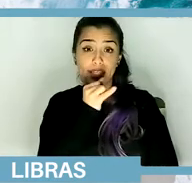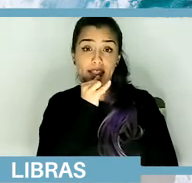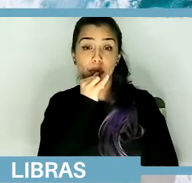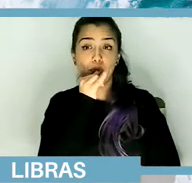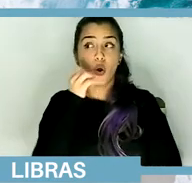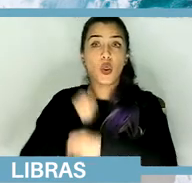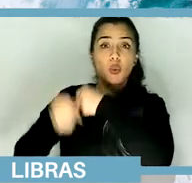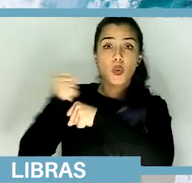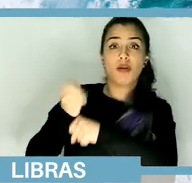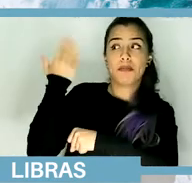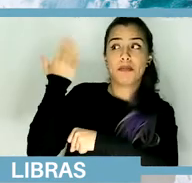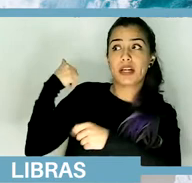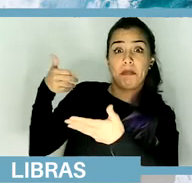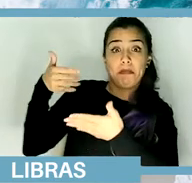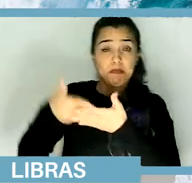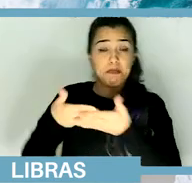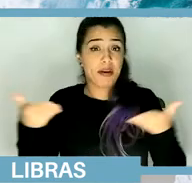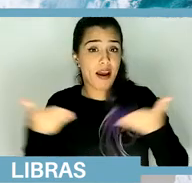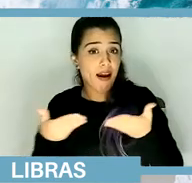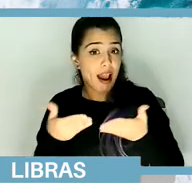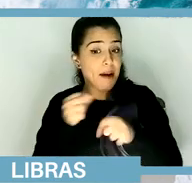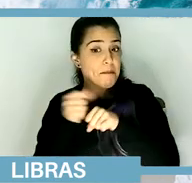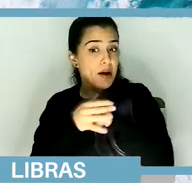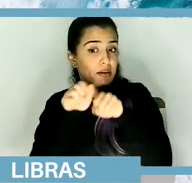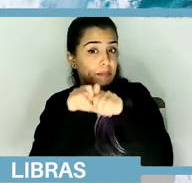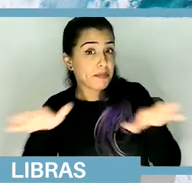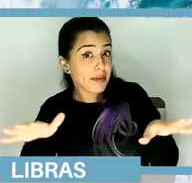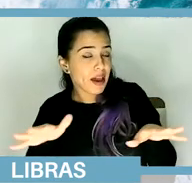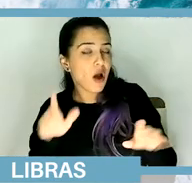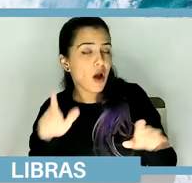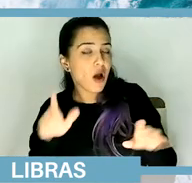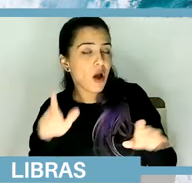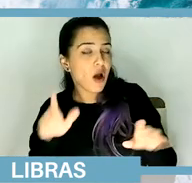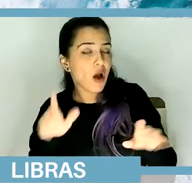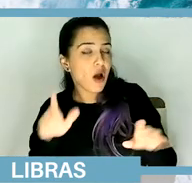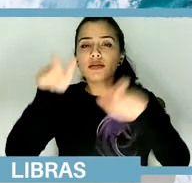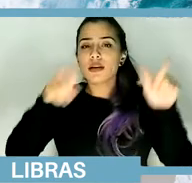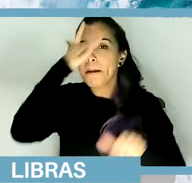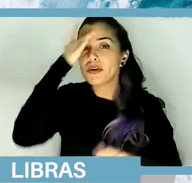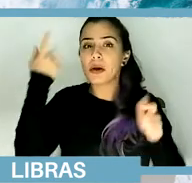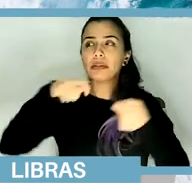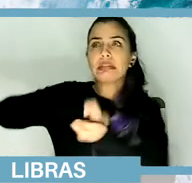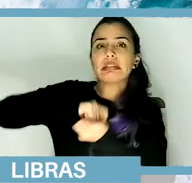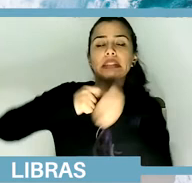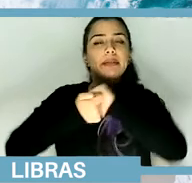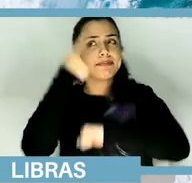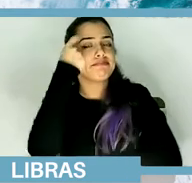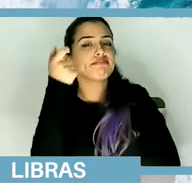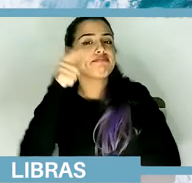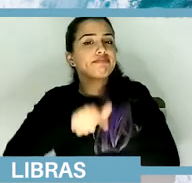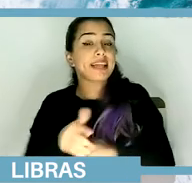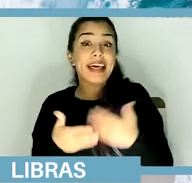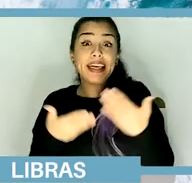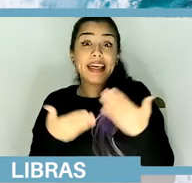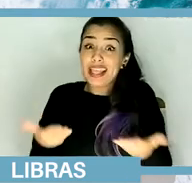com essa pandemia é uma prova muito clara disso, né? Acho que todo mundo teve que se reinventar, mas empreendendo parece que a coisa é um pouco